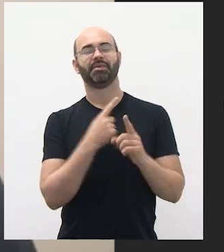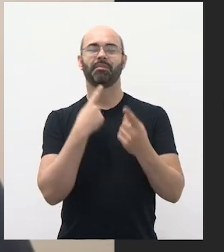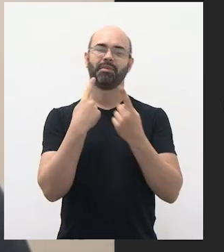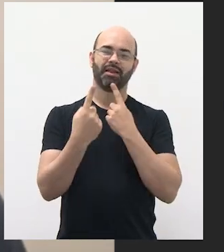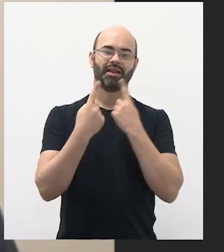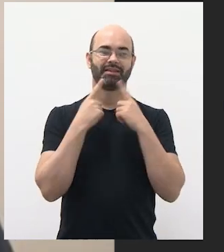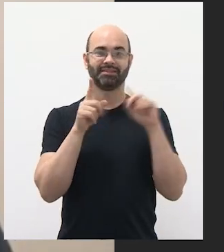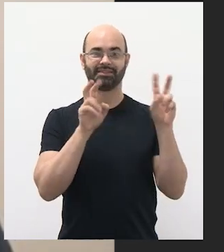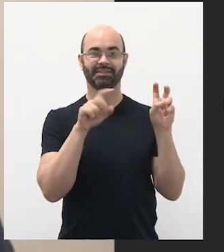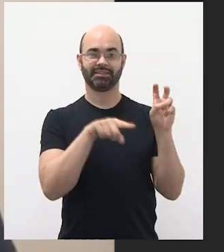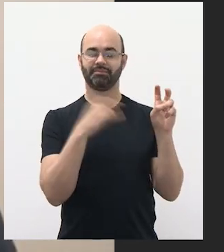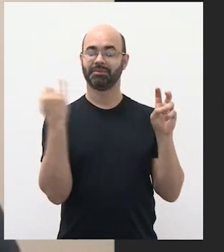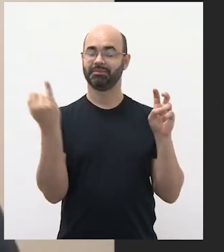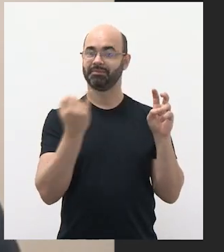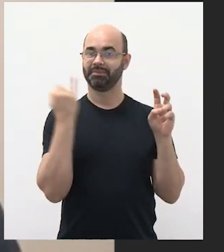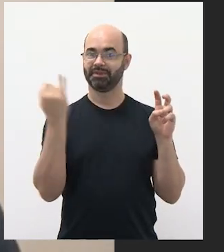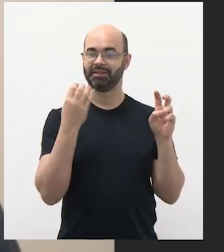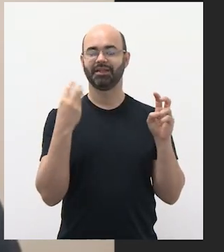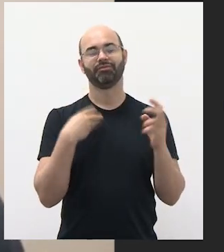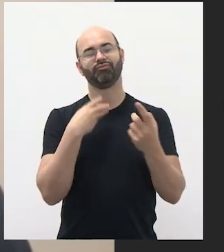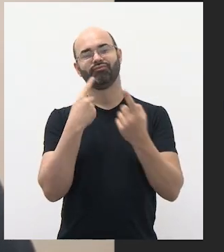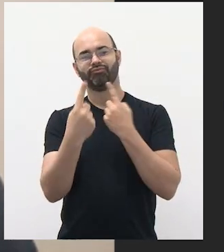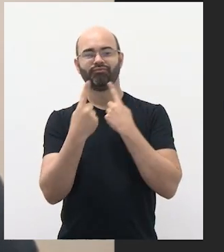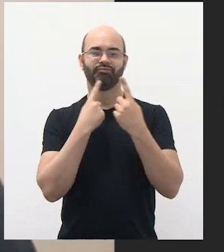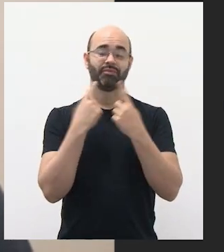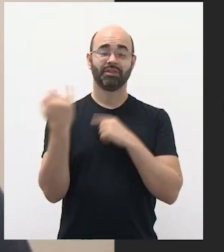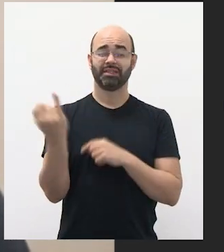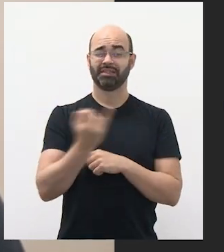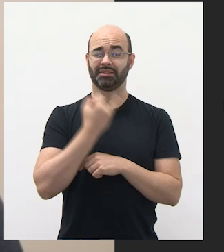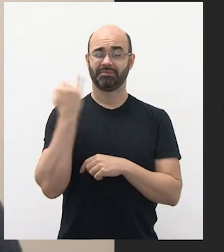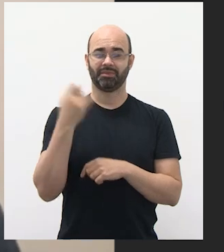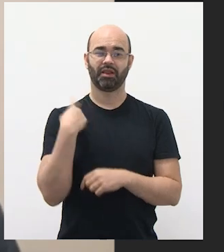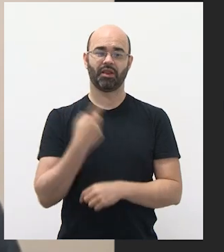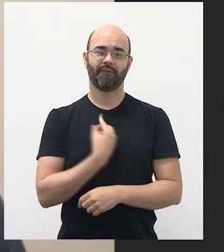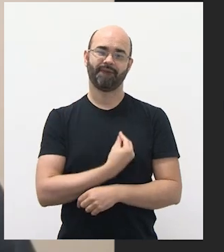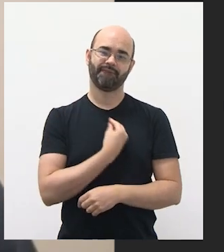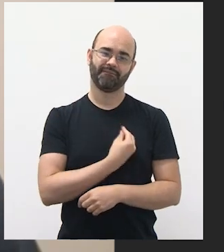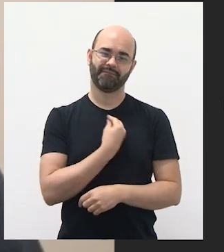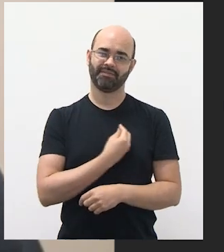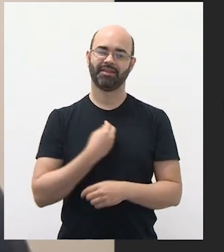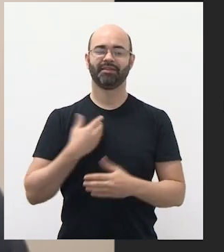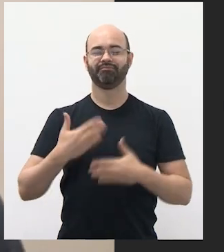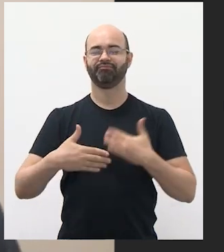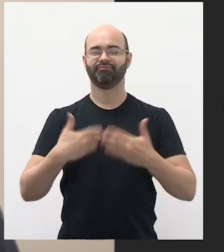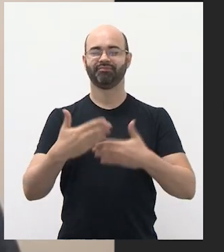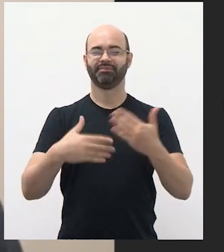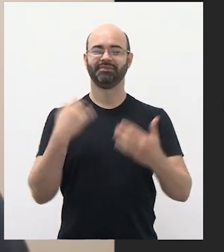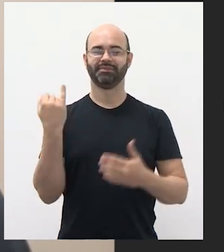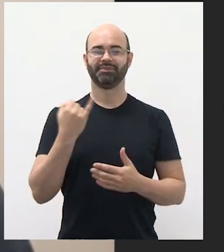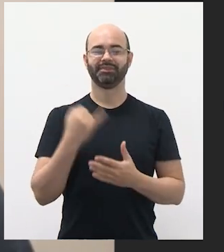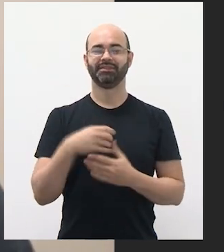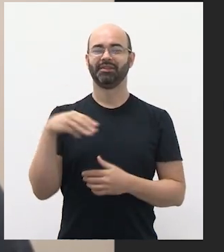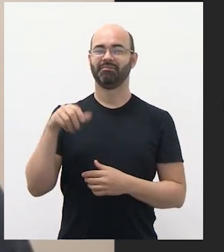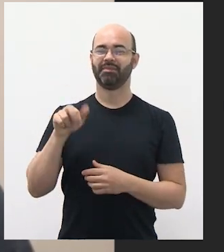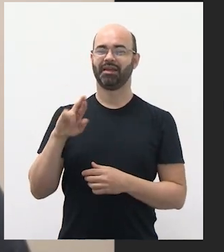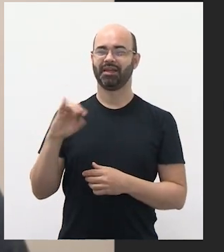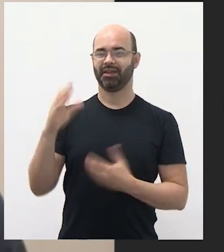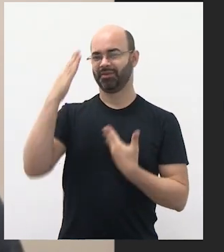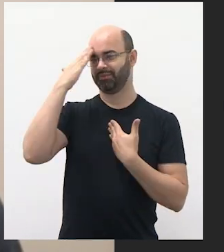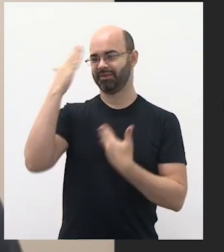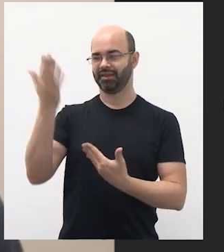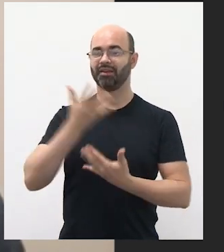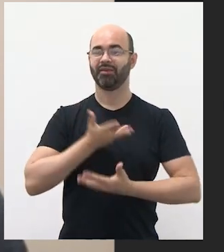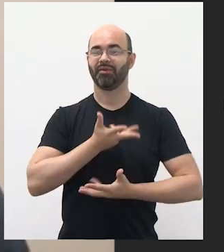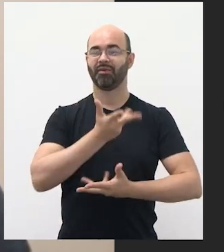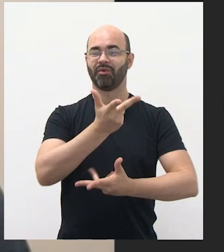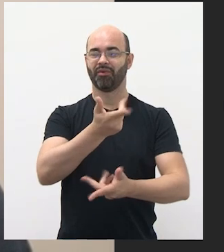esse tema tão necessário e tão importante aí para a nossa rotina, para o nosso dia a dia. Mário, muito obrigado, viu, pelo convite.